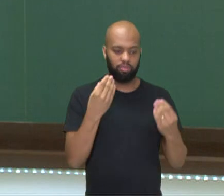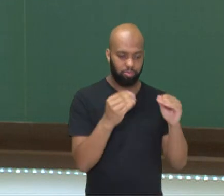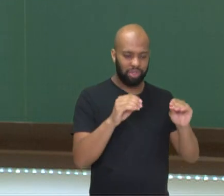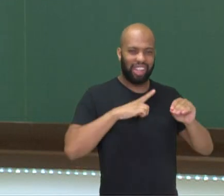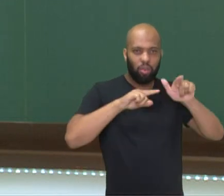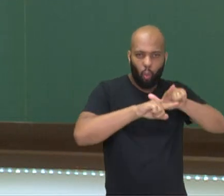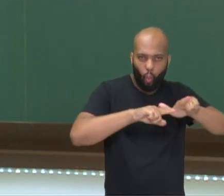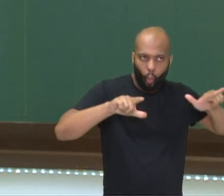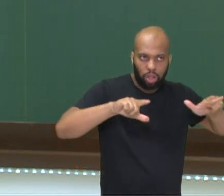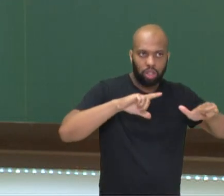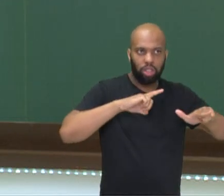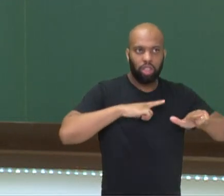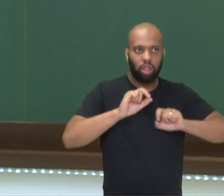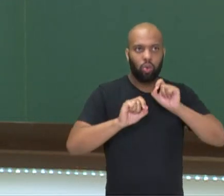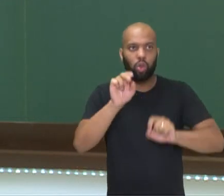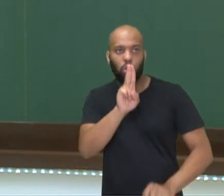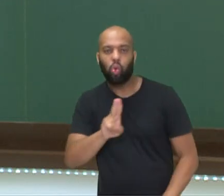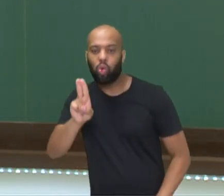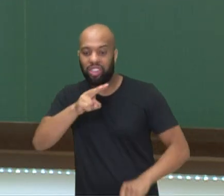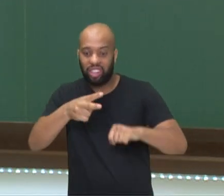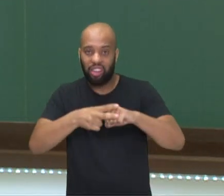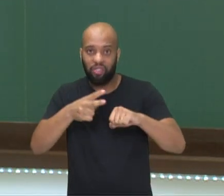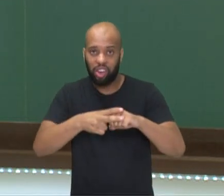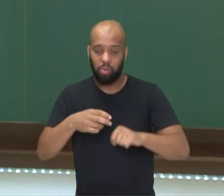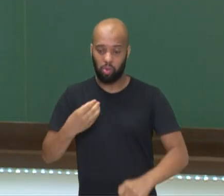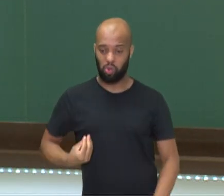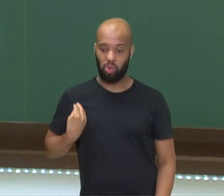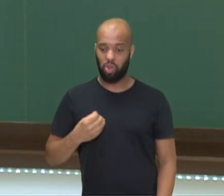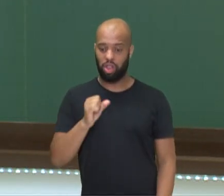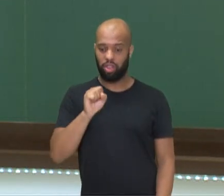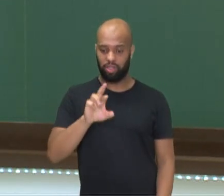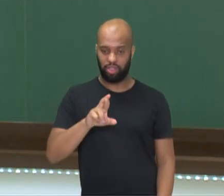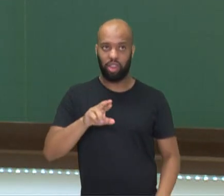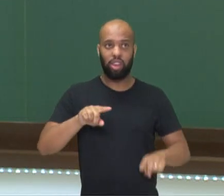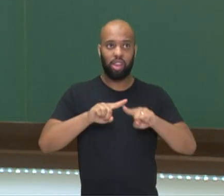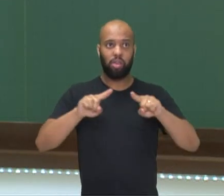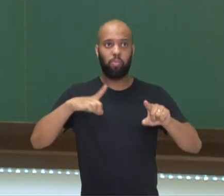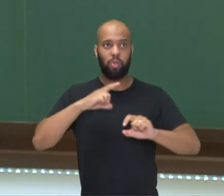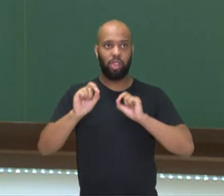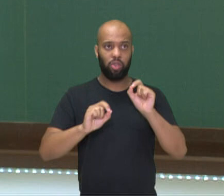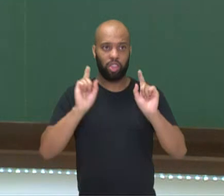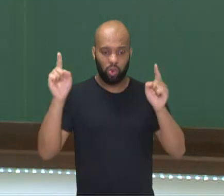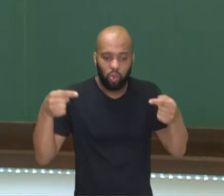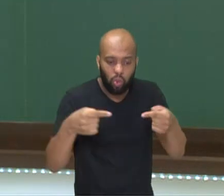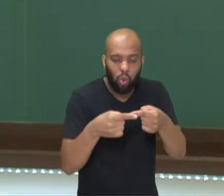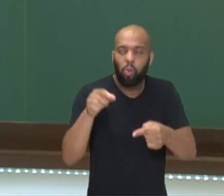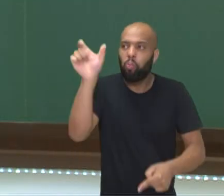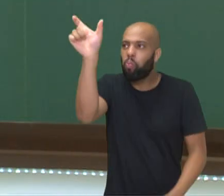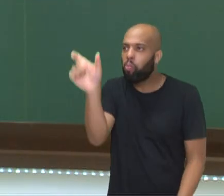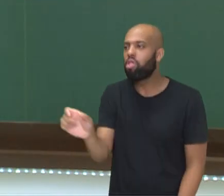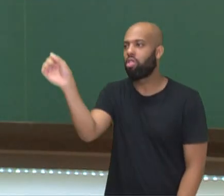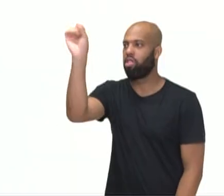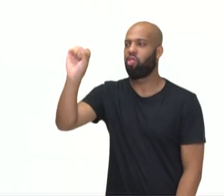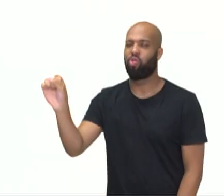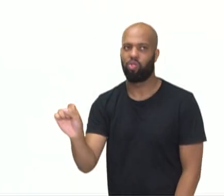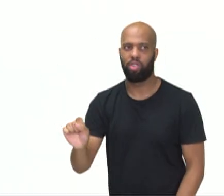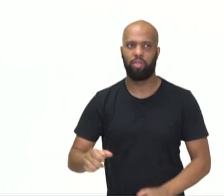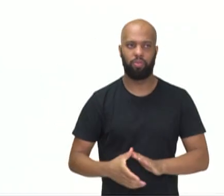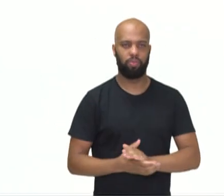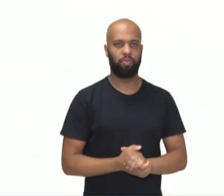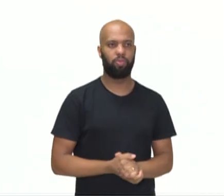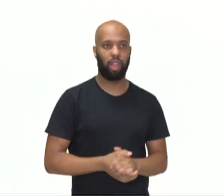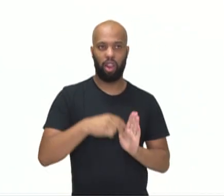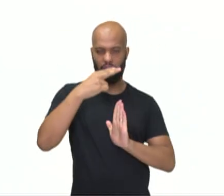esses espaços, o espaço com o verbo ser, de acordo com o sujeito, tá? Hola,